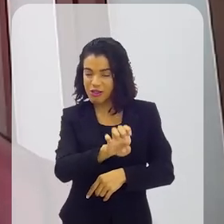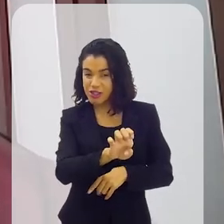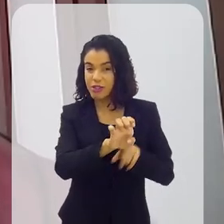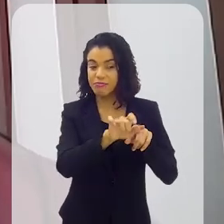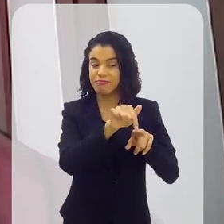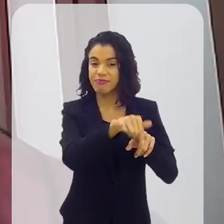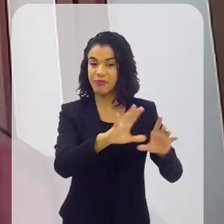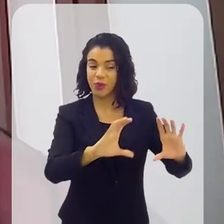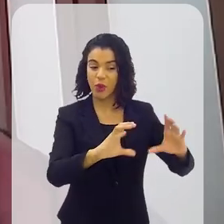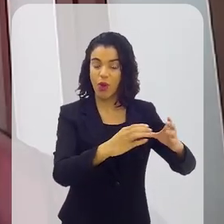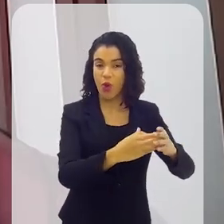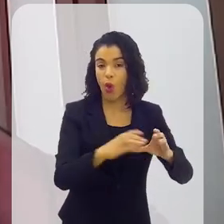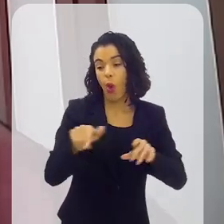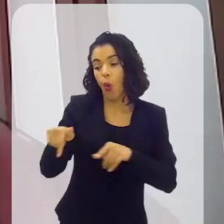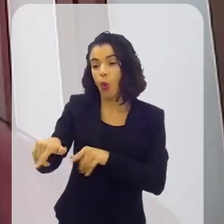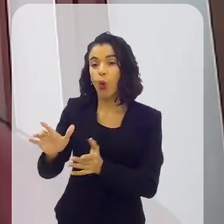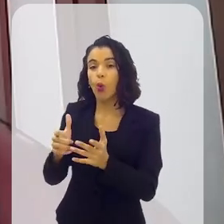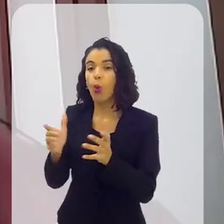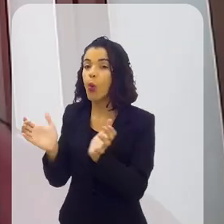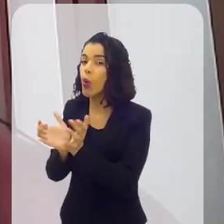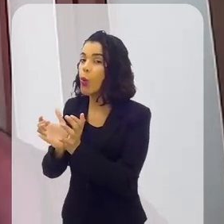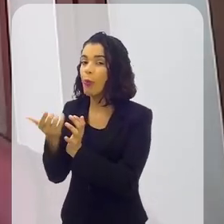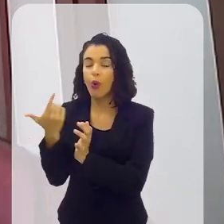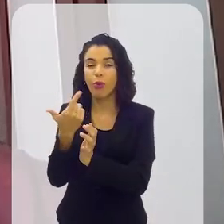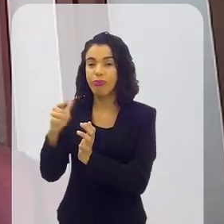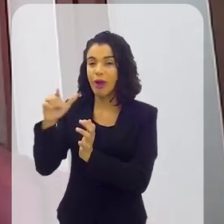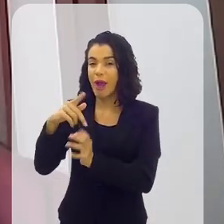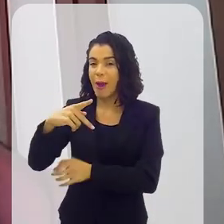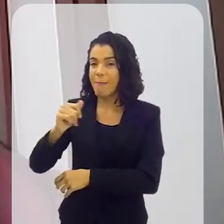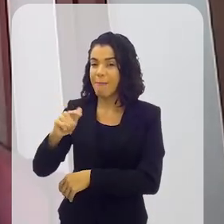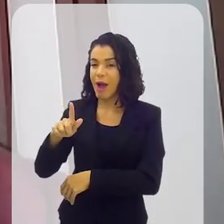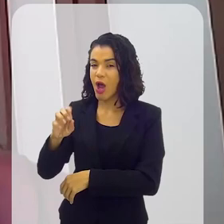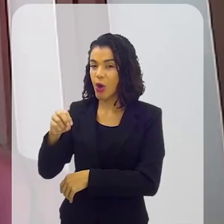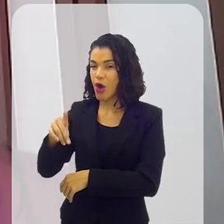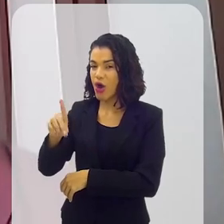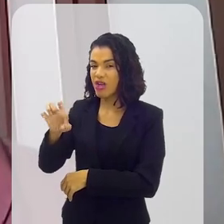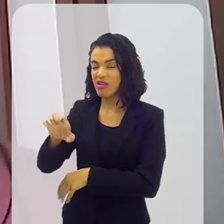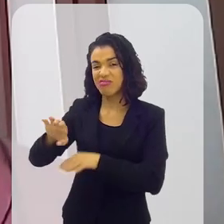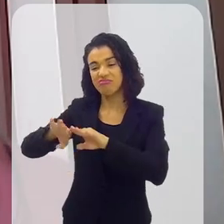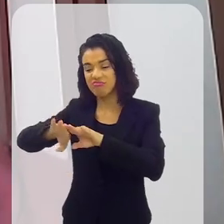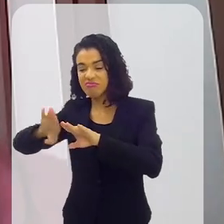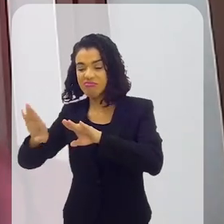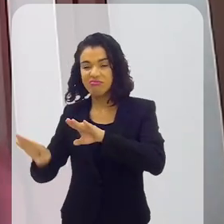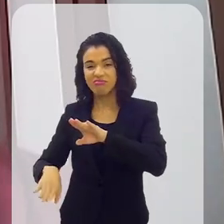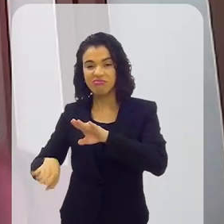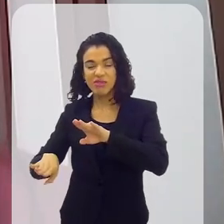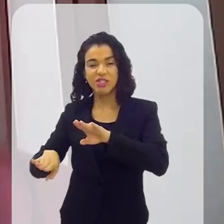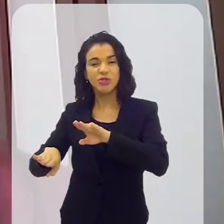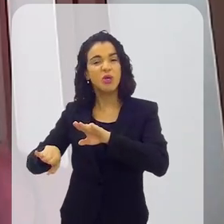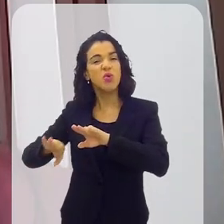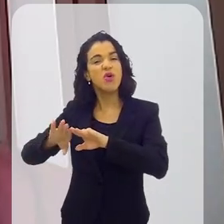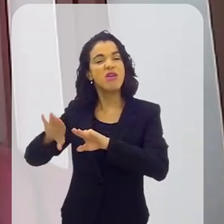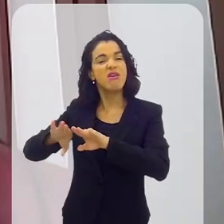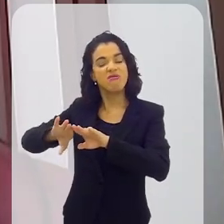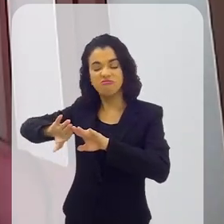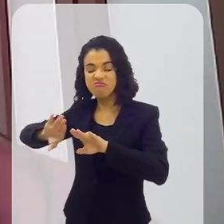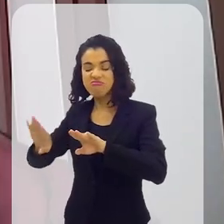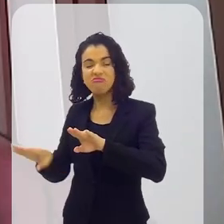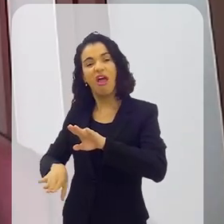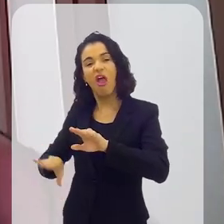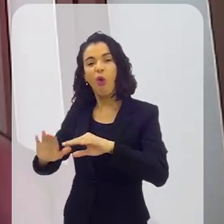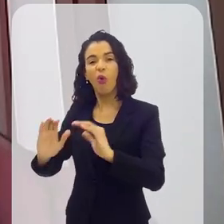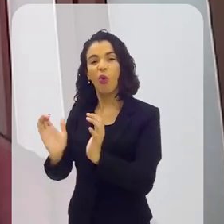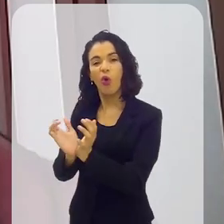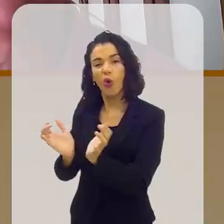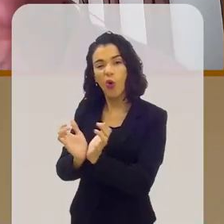e outros, e os pagodeiros, numa tentativa de depreciar a rapaziada que estava chegando,